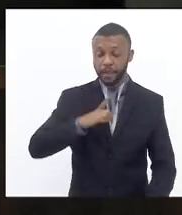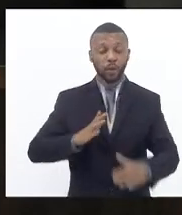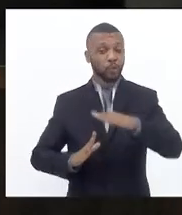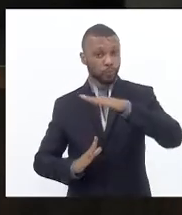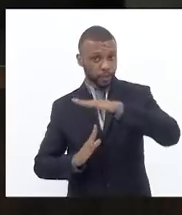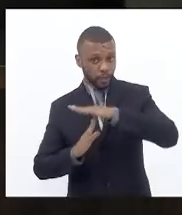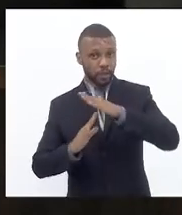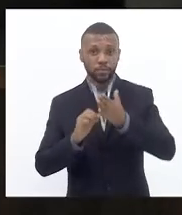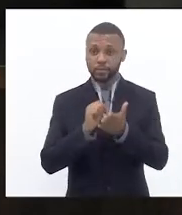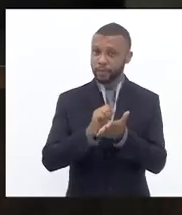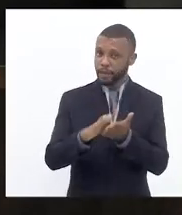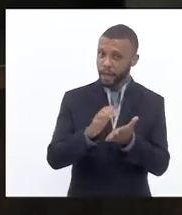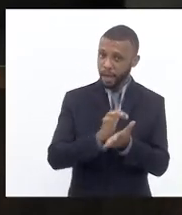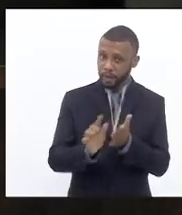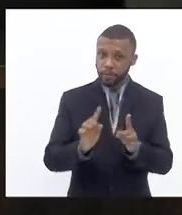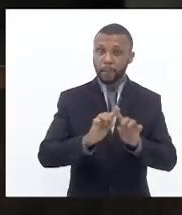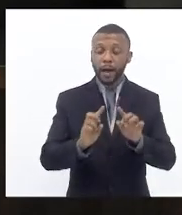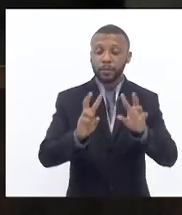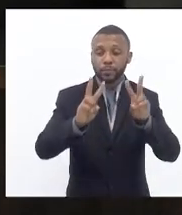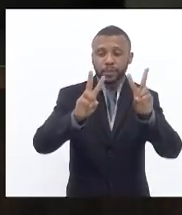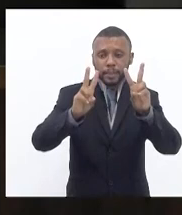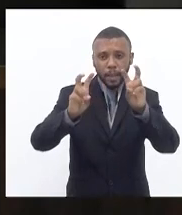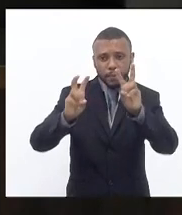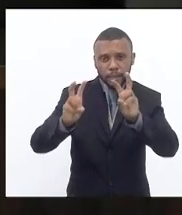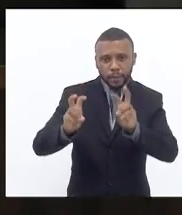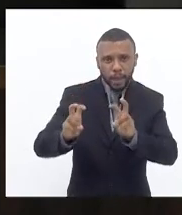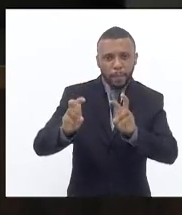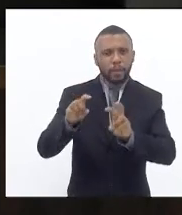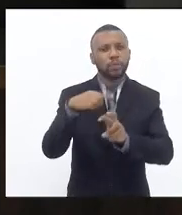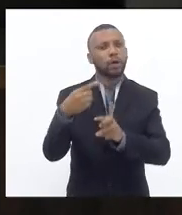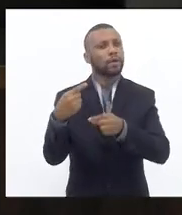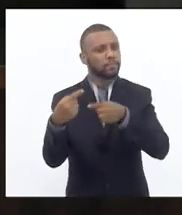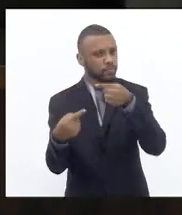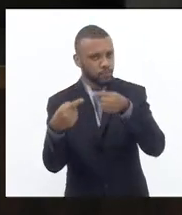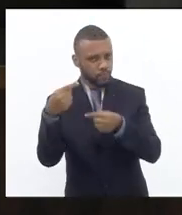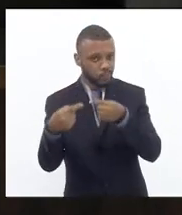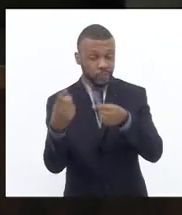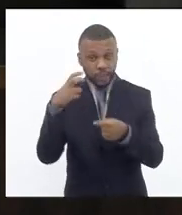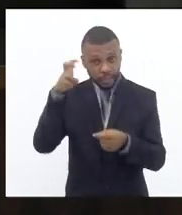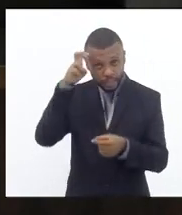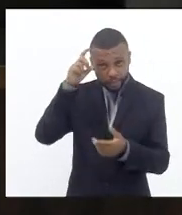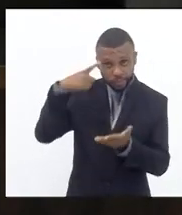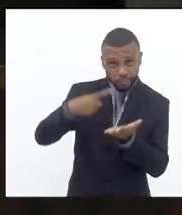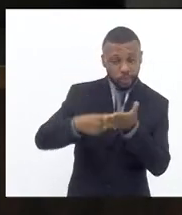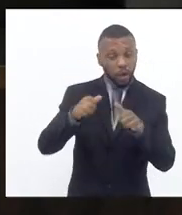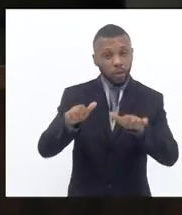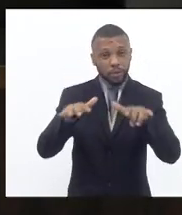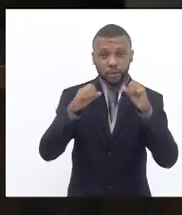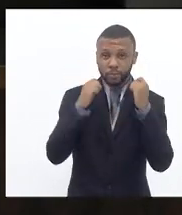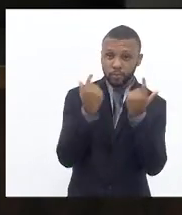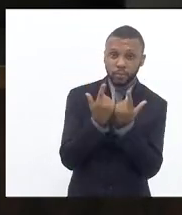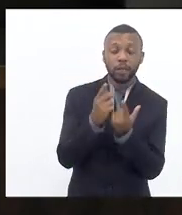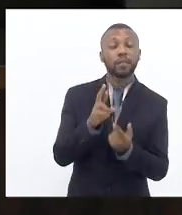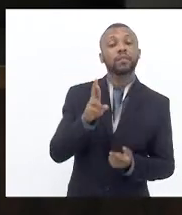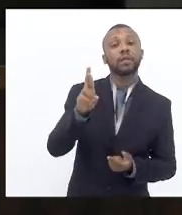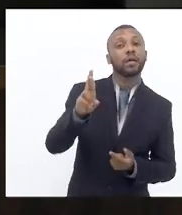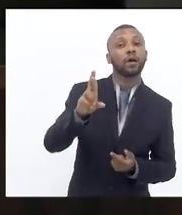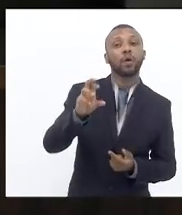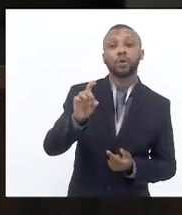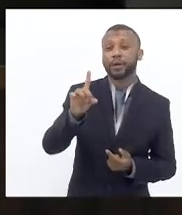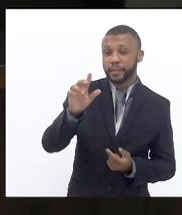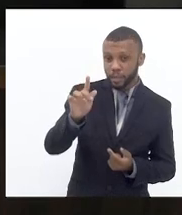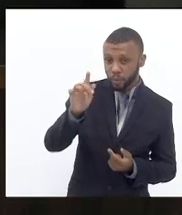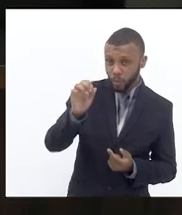gastos mais avançaremos sobre as outras palavras Na quinta-feira presidida audiência pública pelo Deputado Rodrigo Amorim que